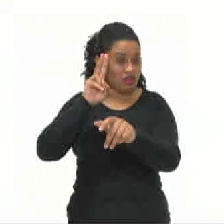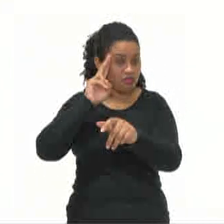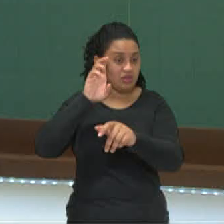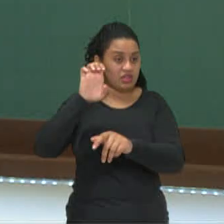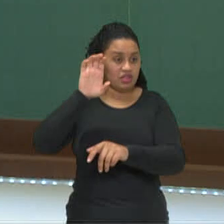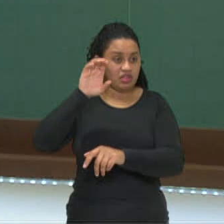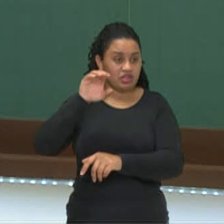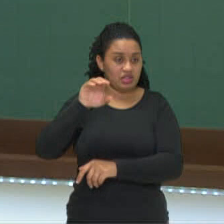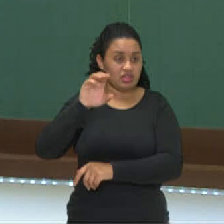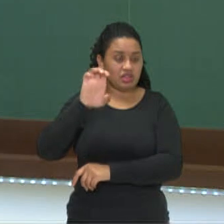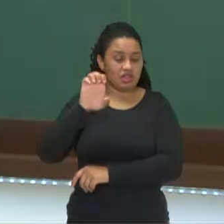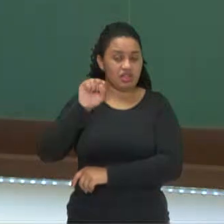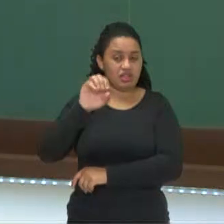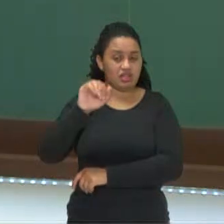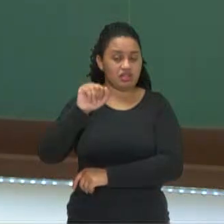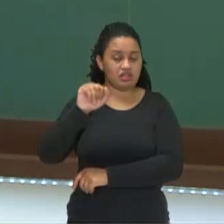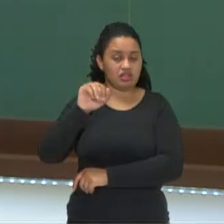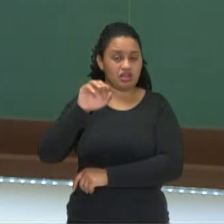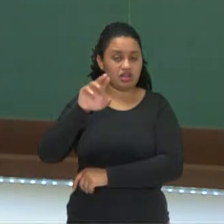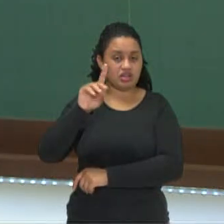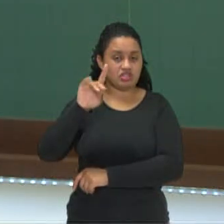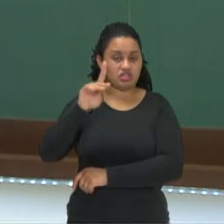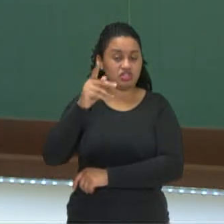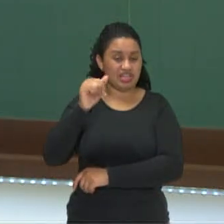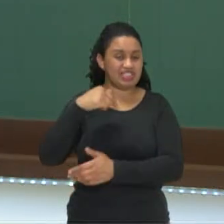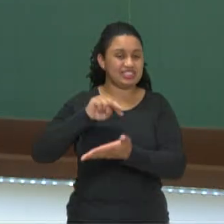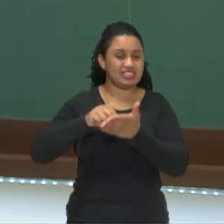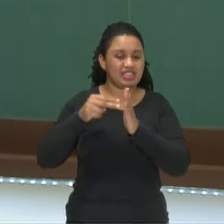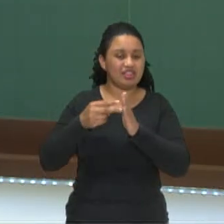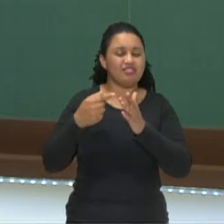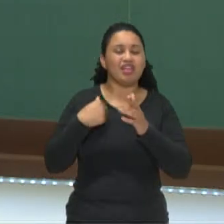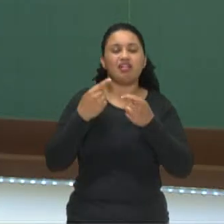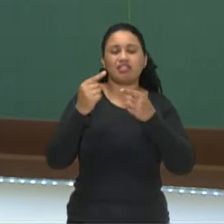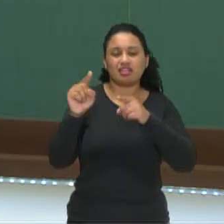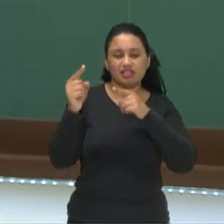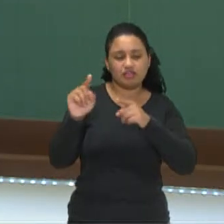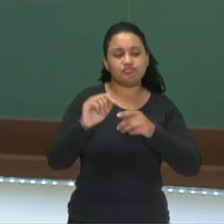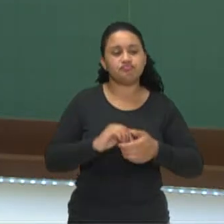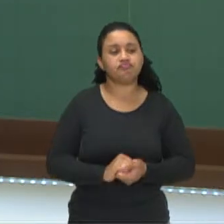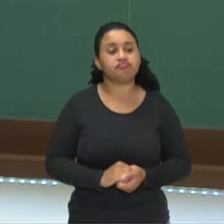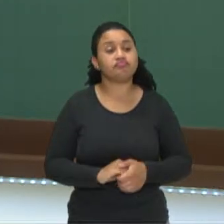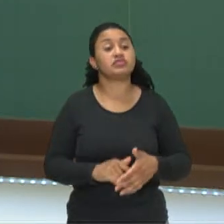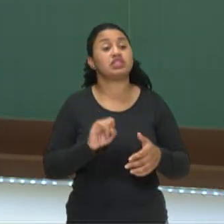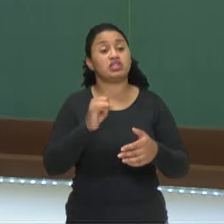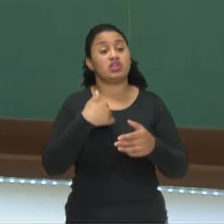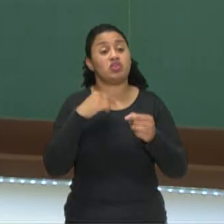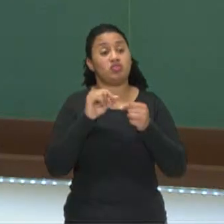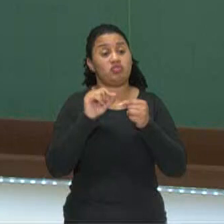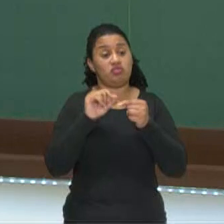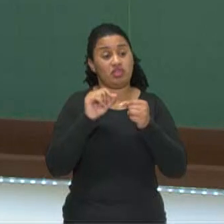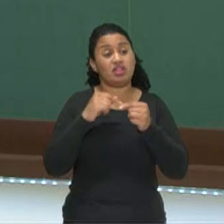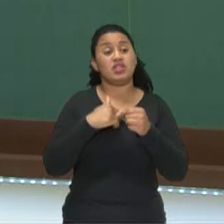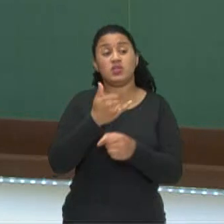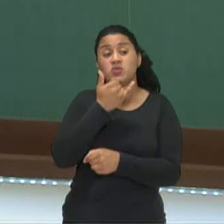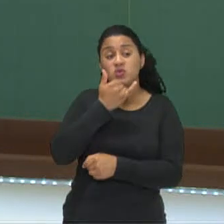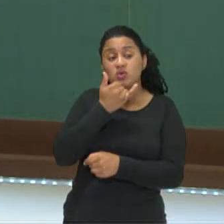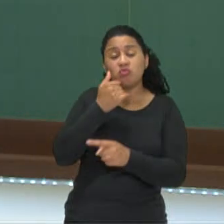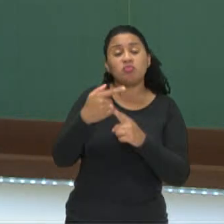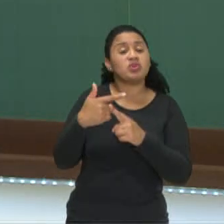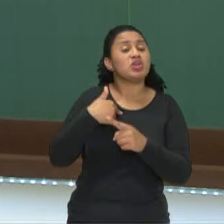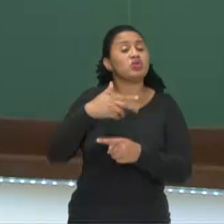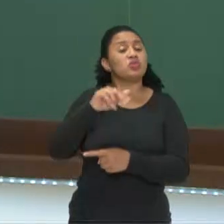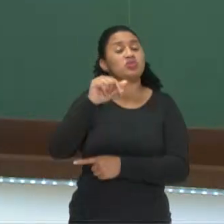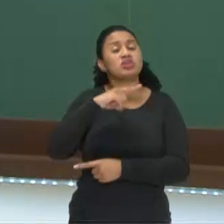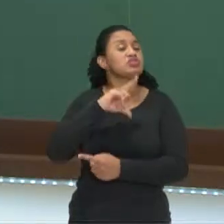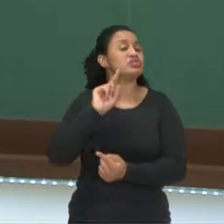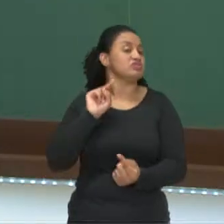escardinchar aqui significa zombar, né? Aí vocês adaptem ao contexto. Se o fiz, mereço desculpas, pois nunca tive